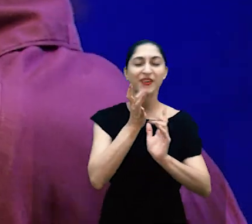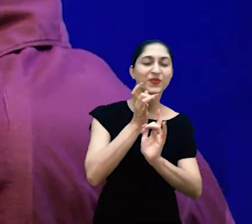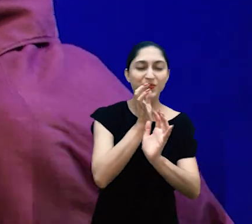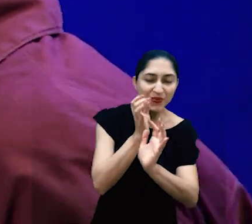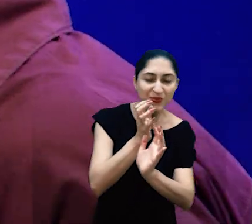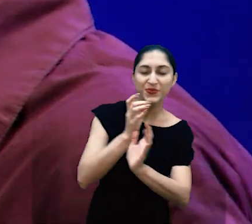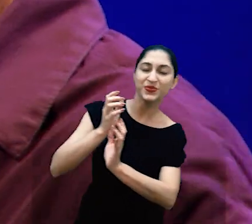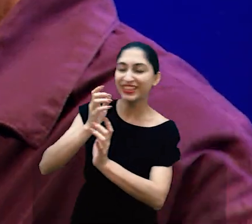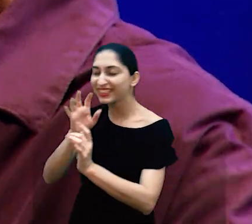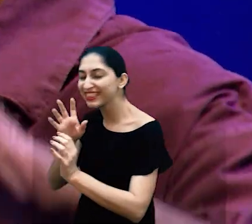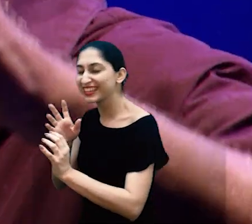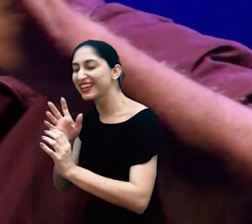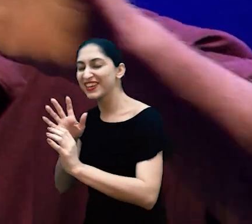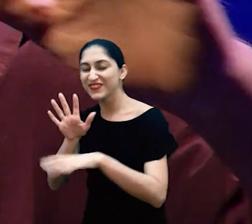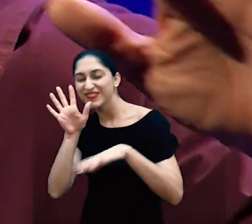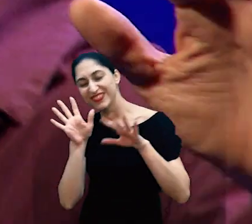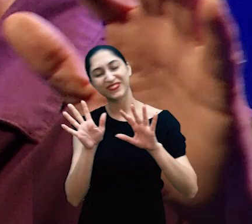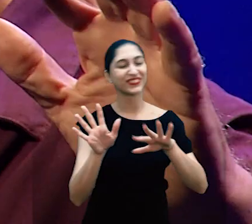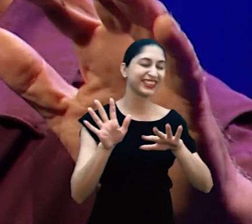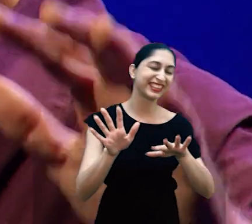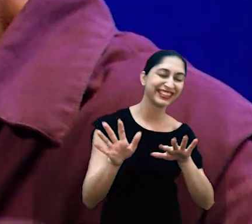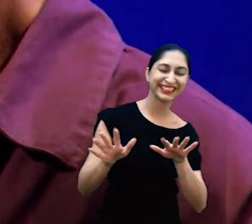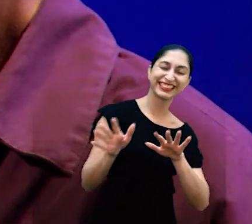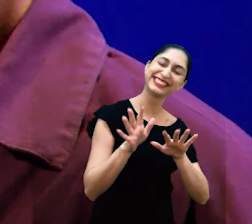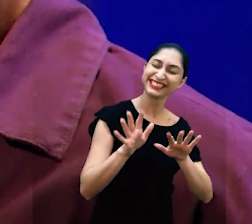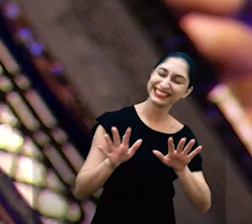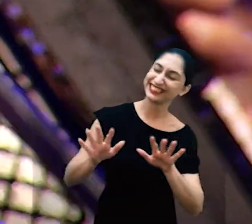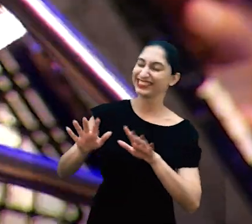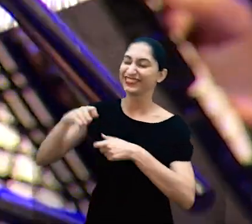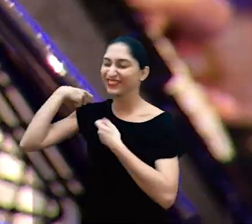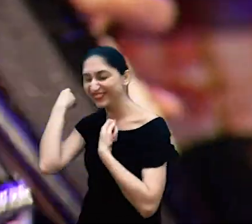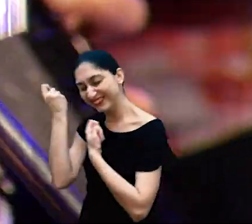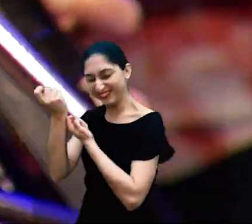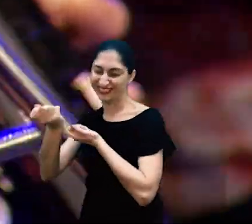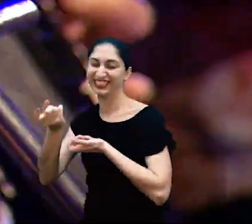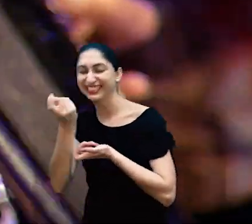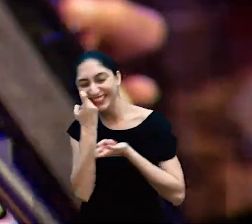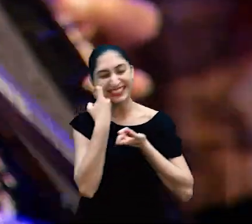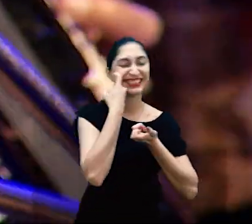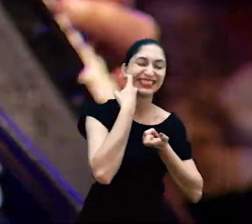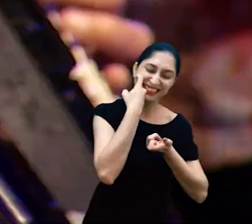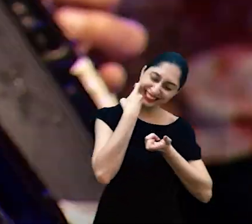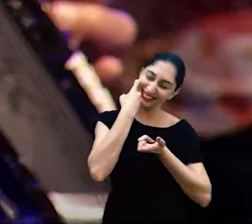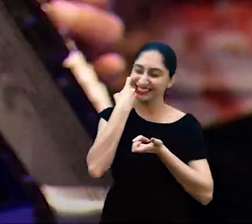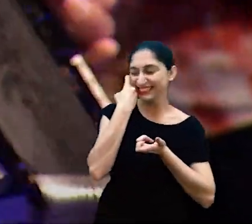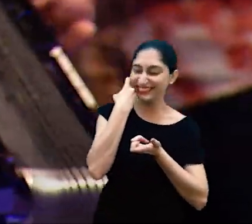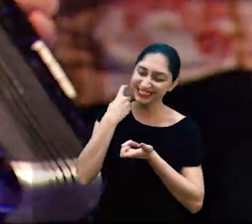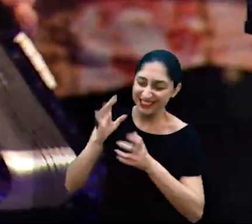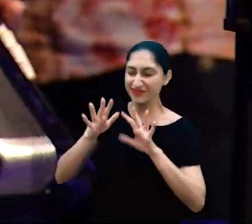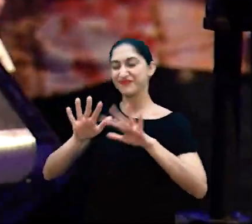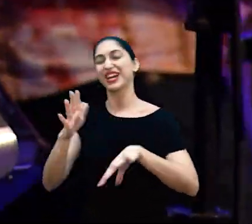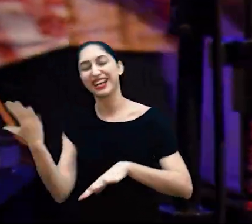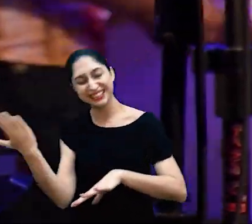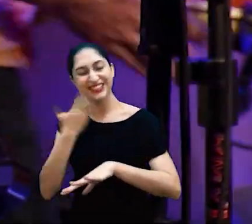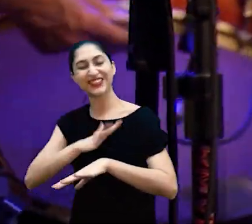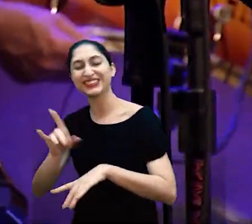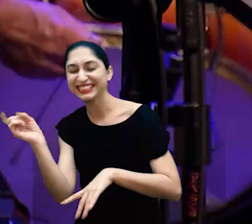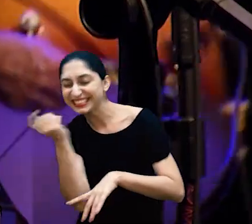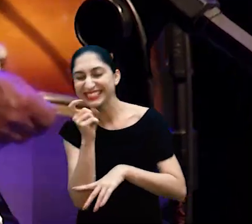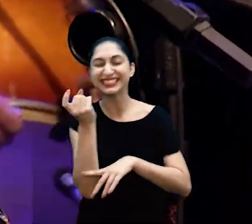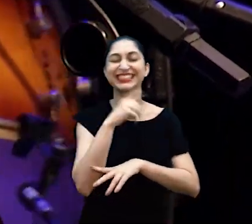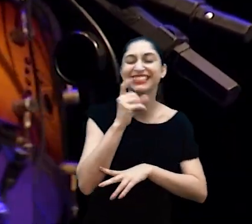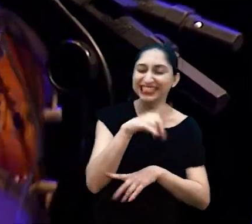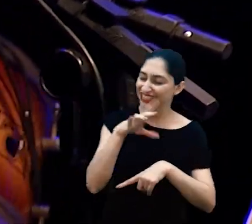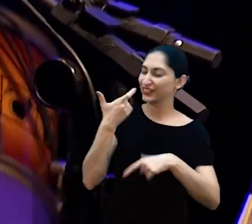taboca. Nós gosta é de pesca traíra, vê as bichinhas gemendo na vara. Nós não gosta de mentira, nós